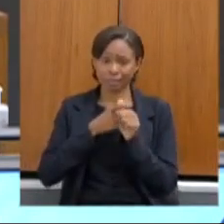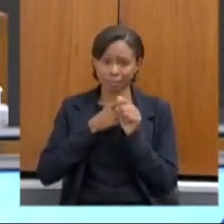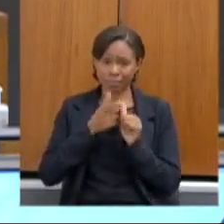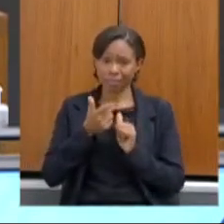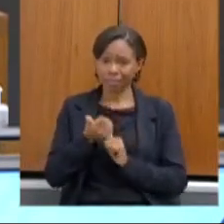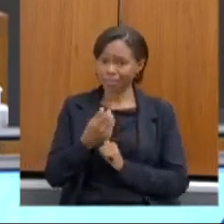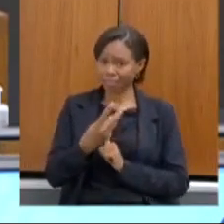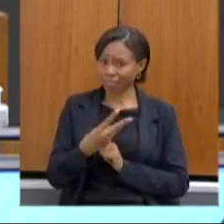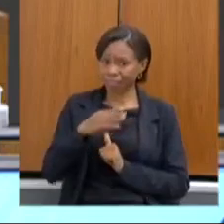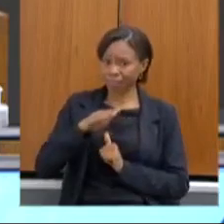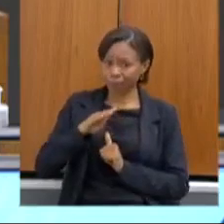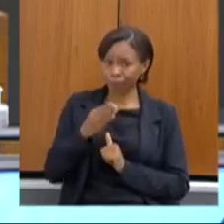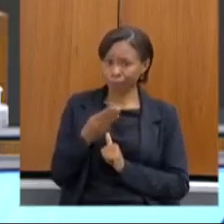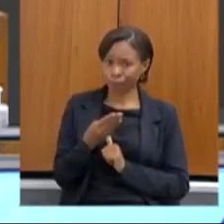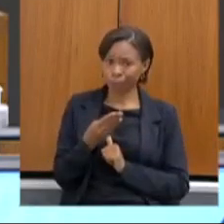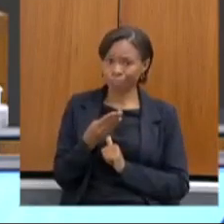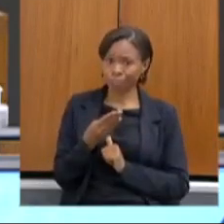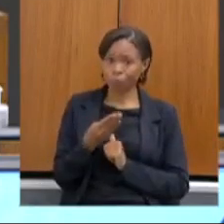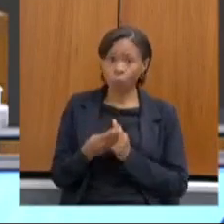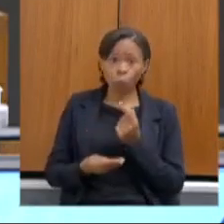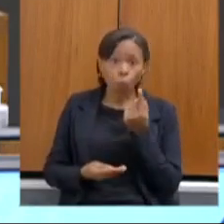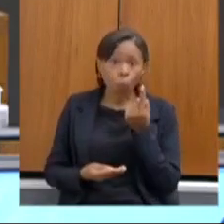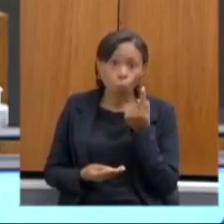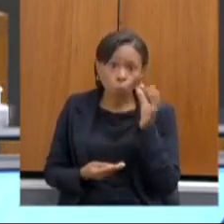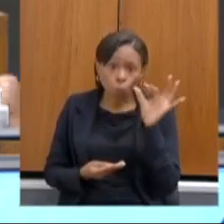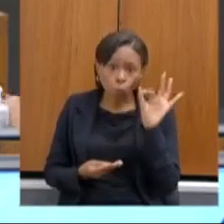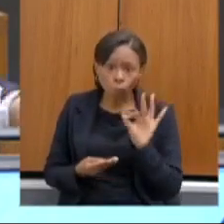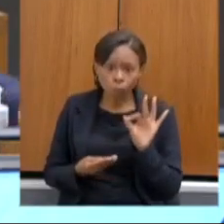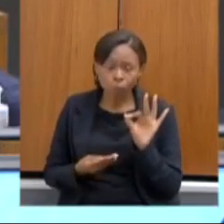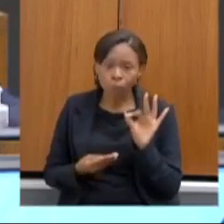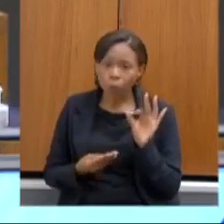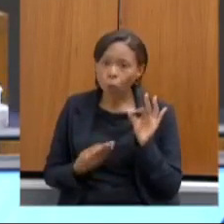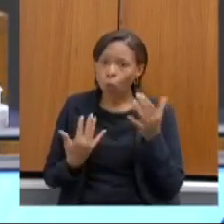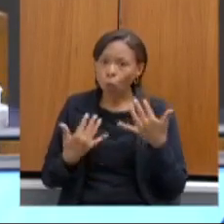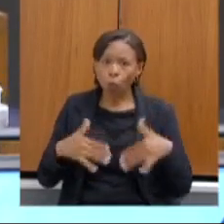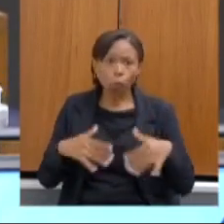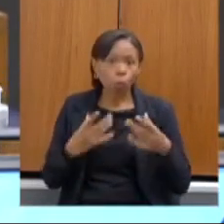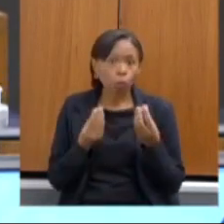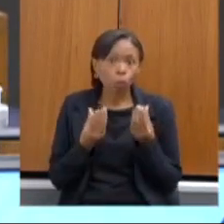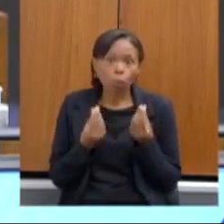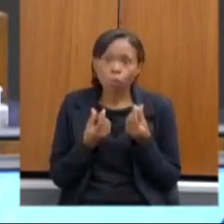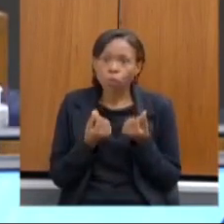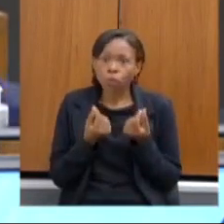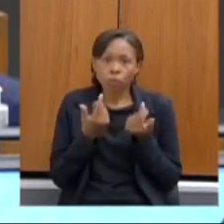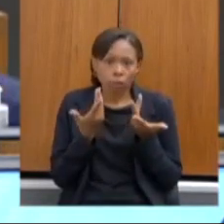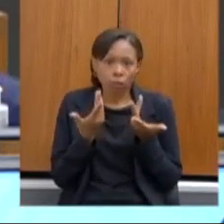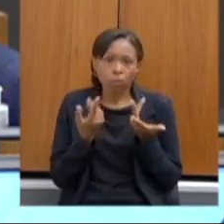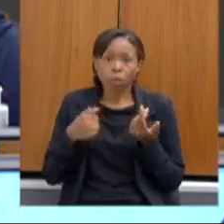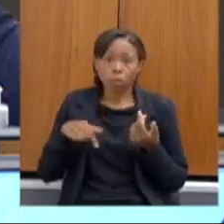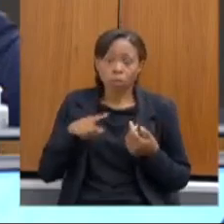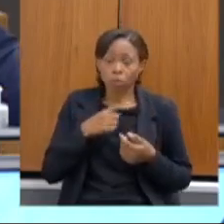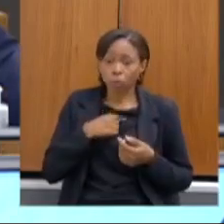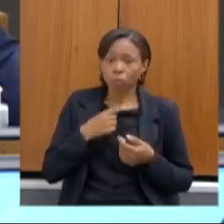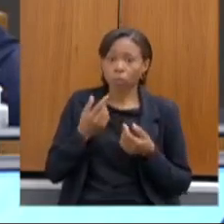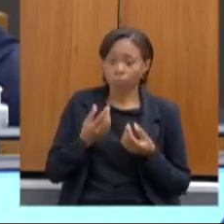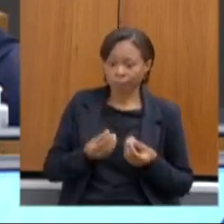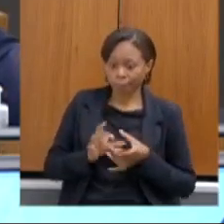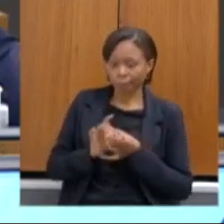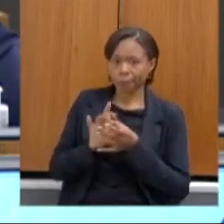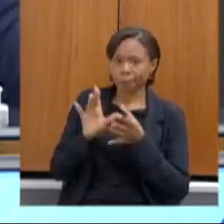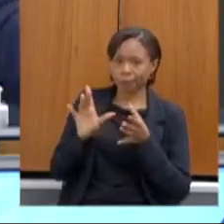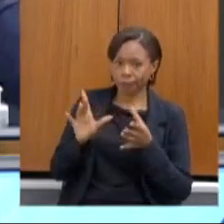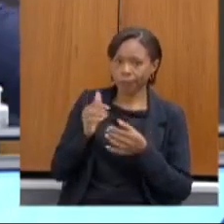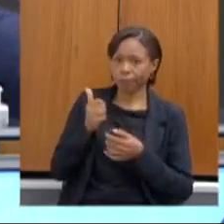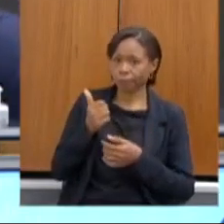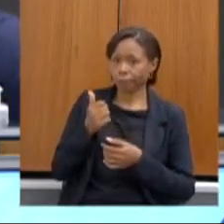1 porcento é muito dinheiro né então nós vamos Pari passu com a fapemig a gente libera trezentos